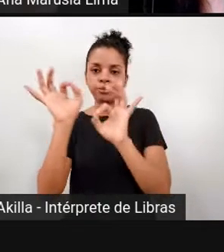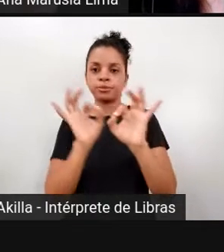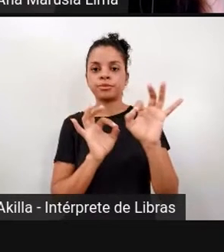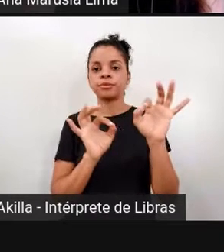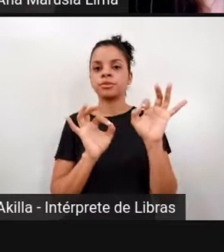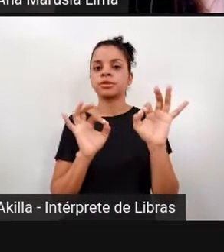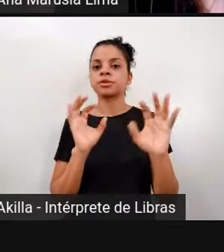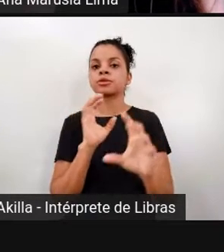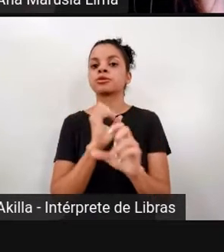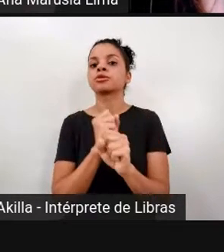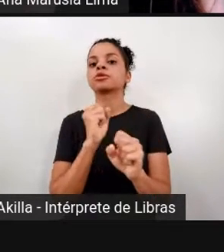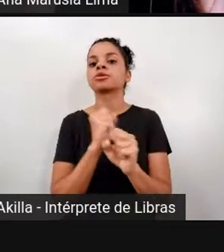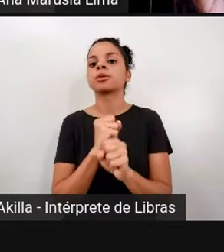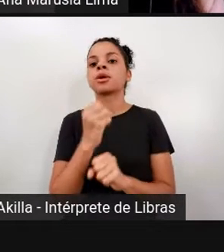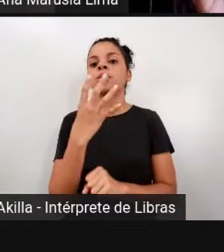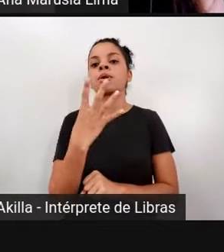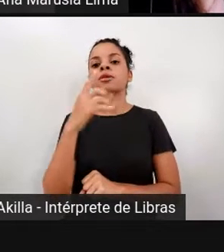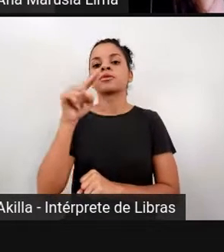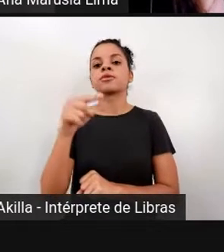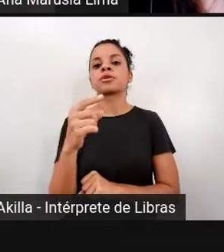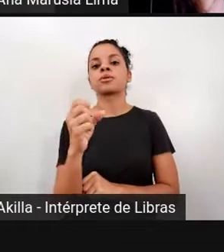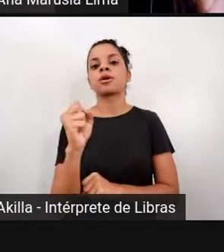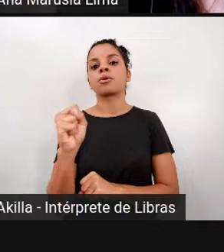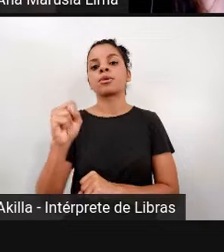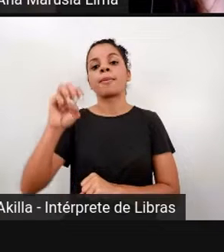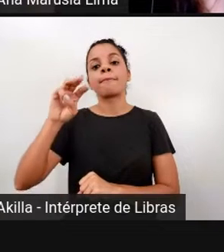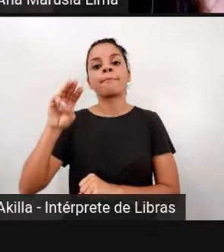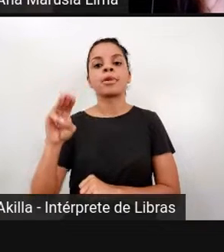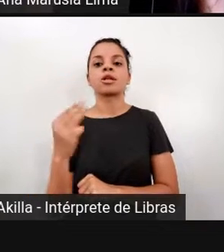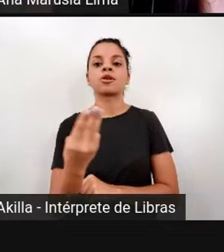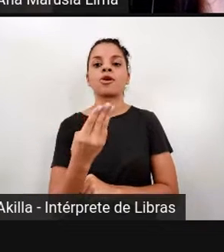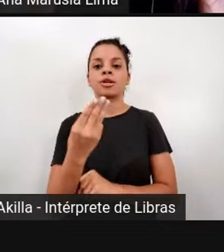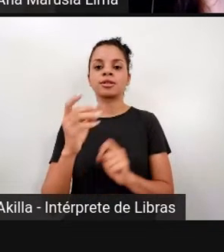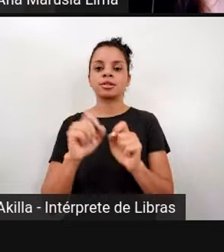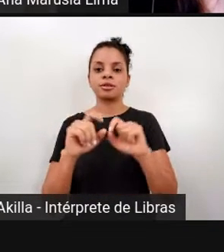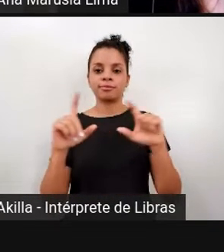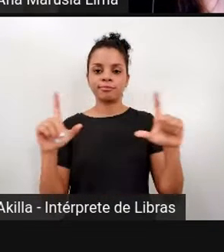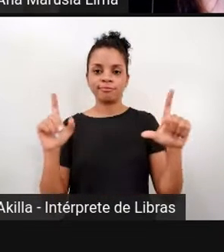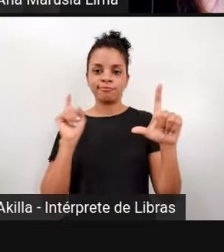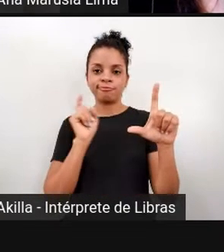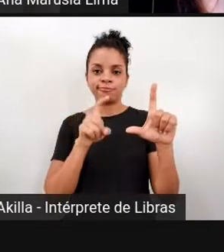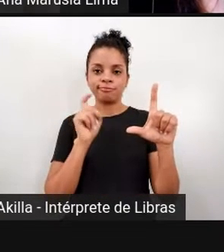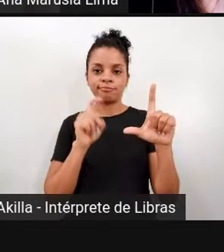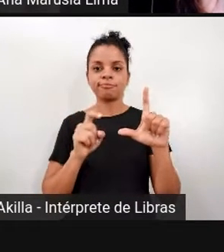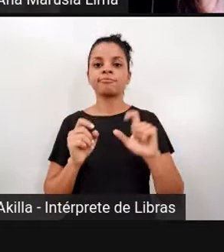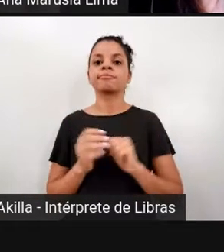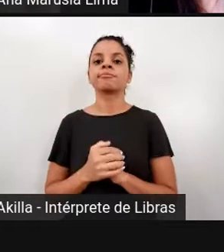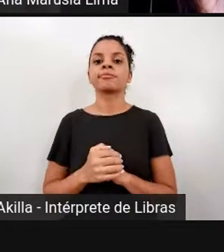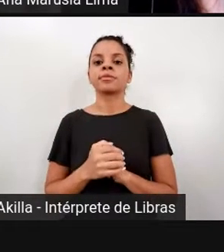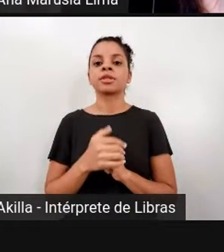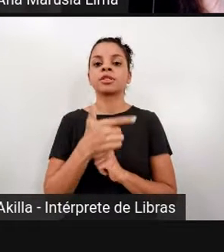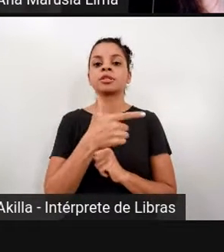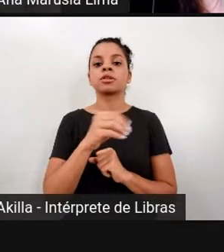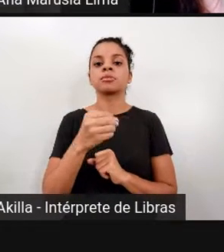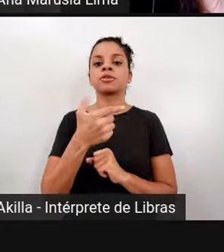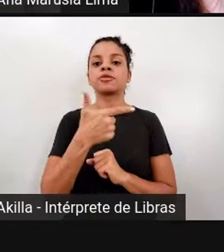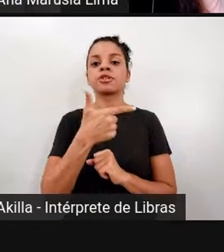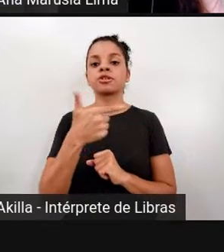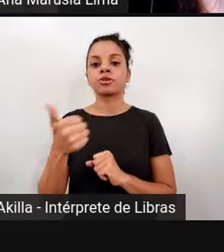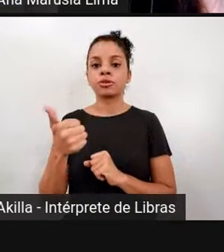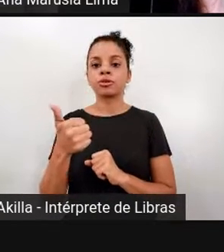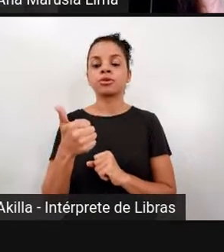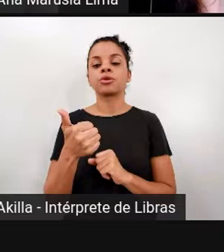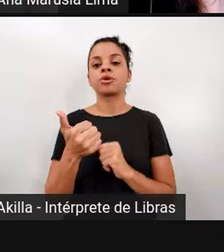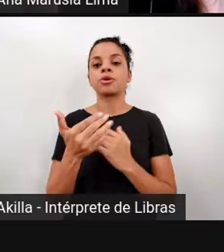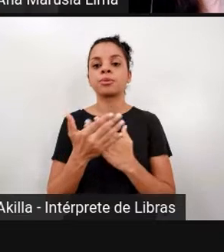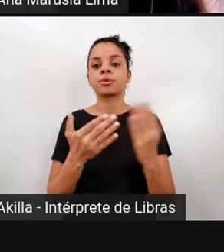de 4,8 milhões de visualizações. Em 2021, chegou a 17º lugar em 66 websites